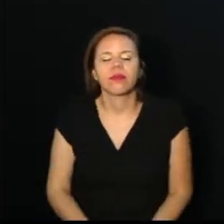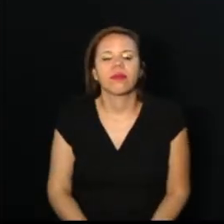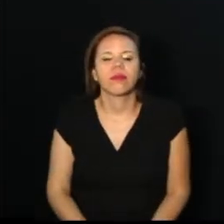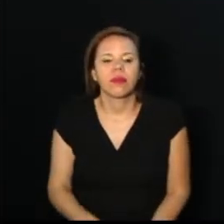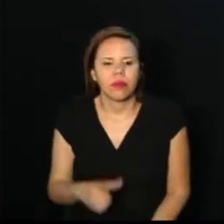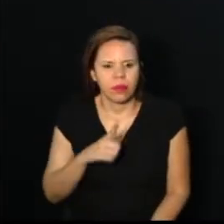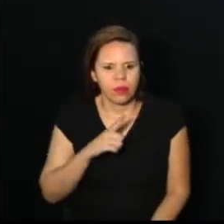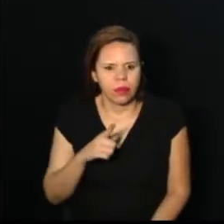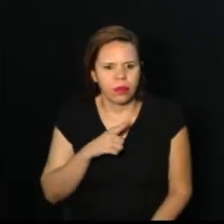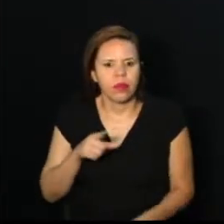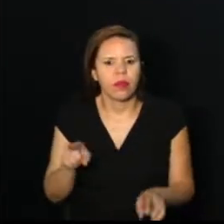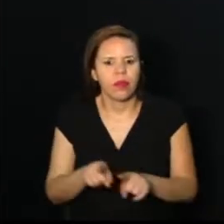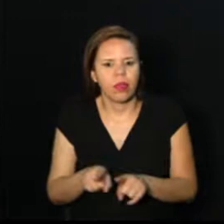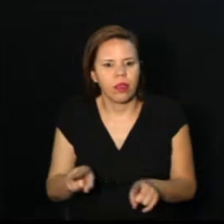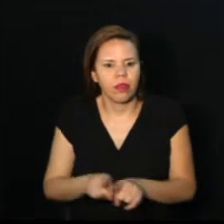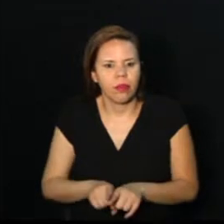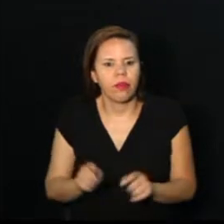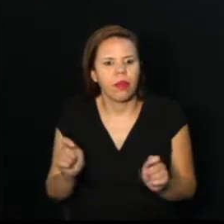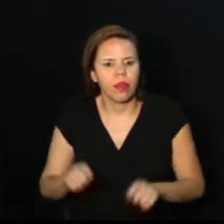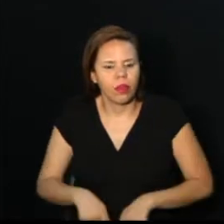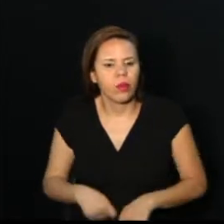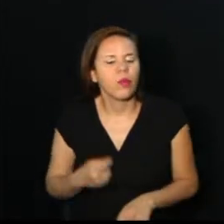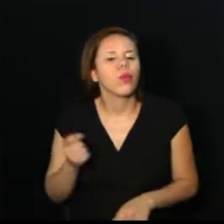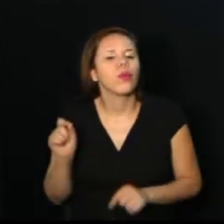existem comorbidades,